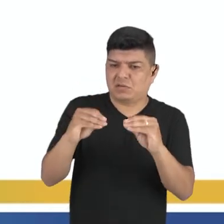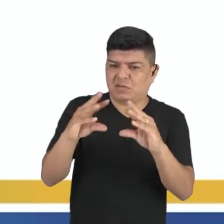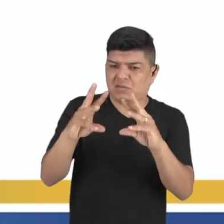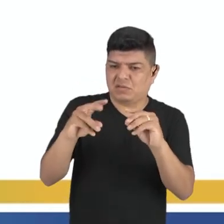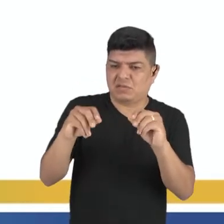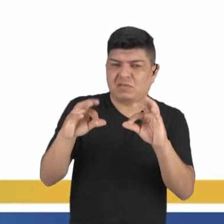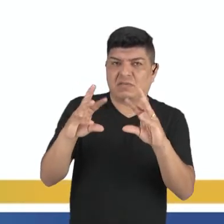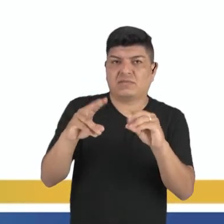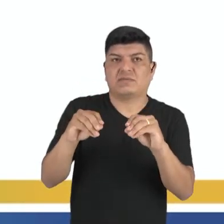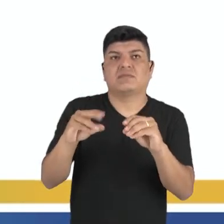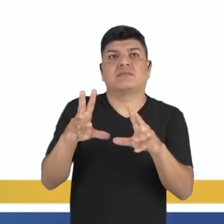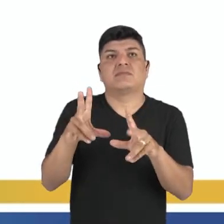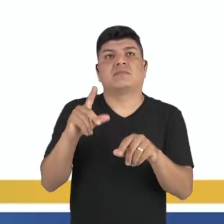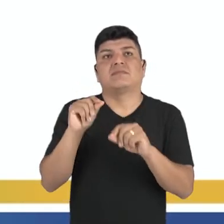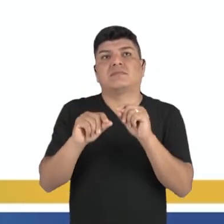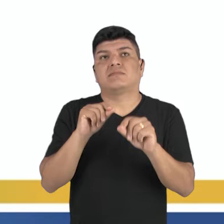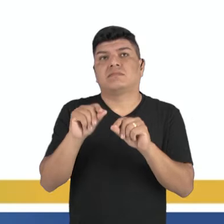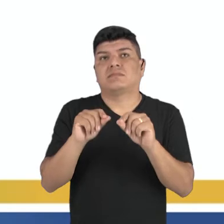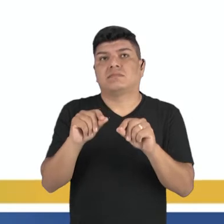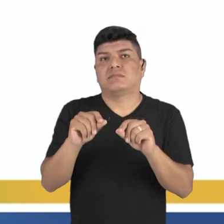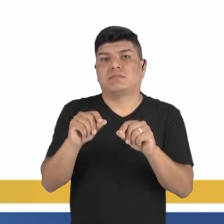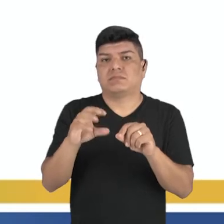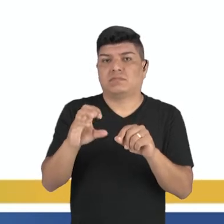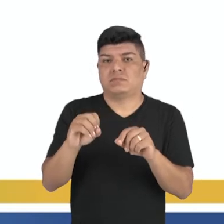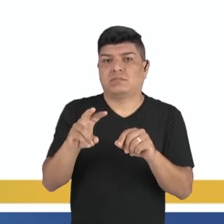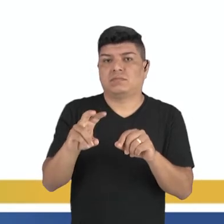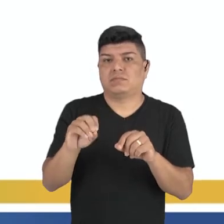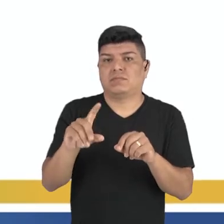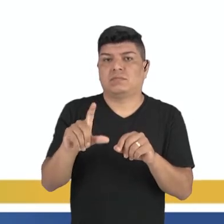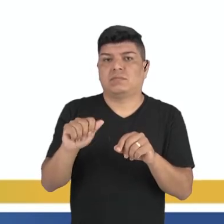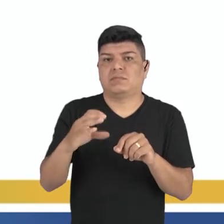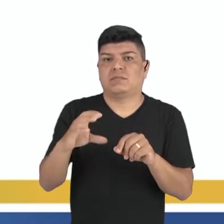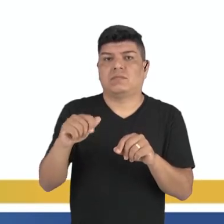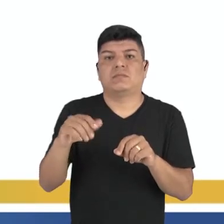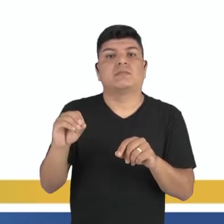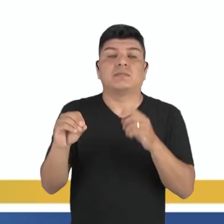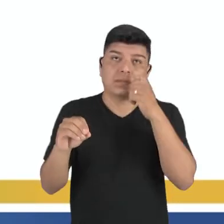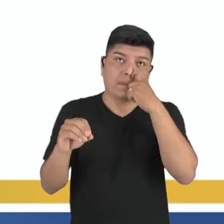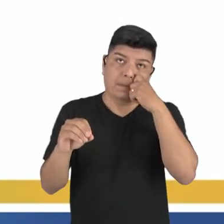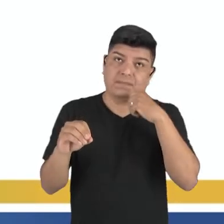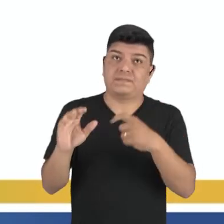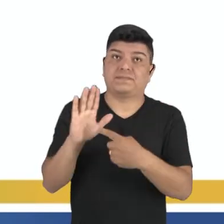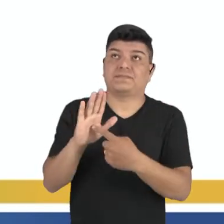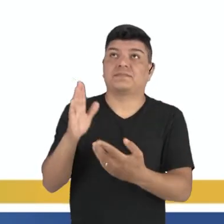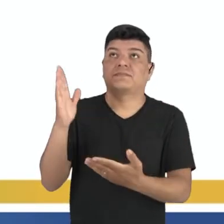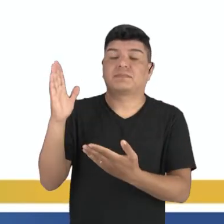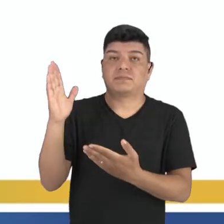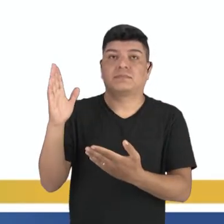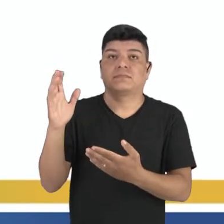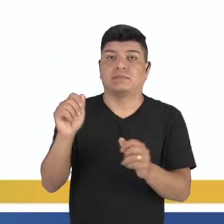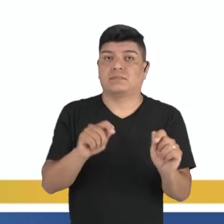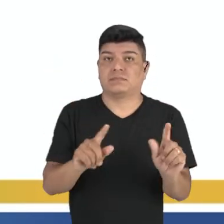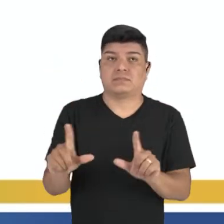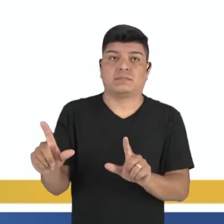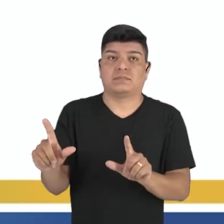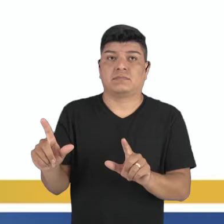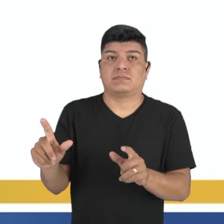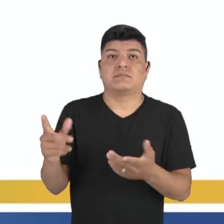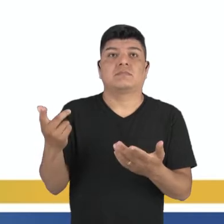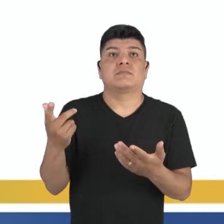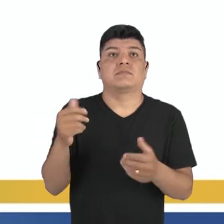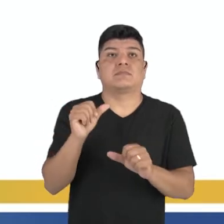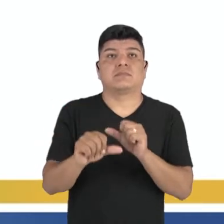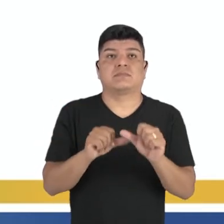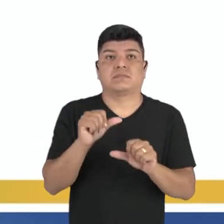um sintoma que ela está no período de ovulação, né? E aí, ó, trago até ali uma ressalva lá embaixo do slide que fala que vale salientar que a